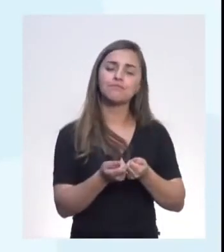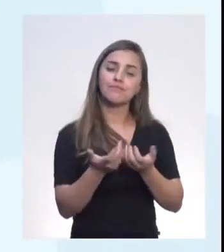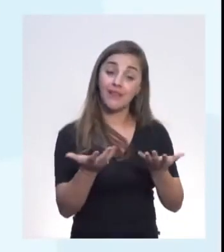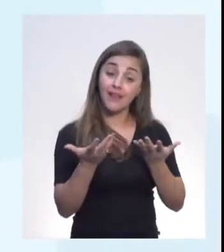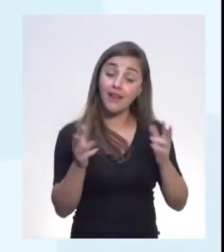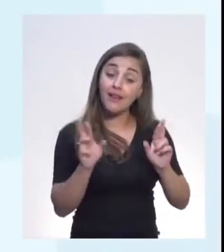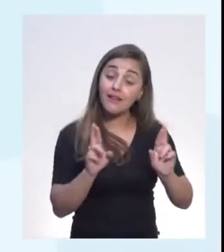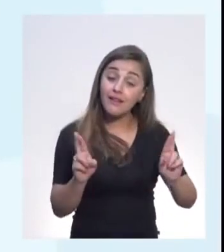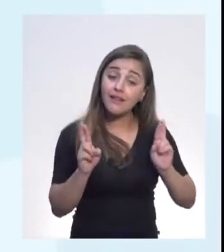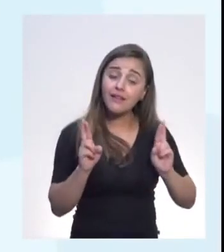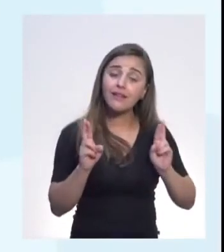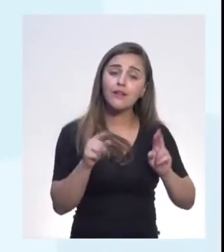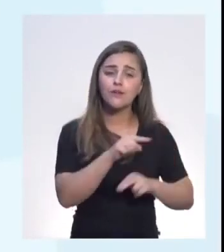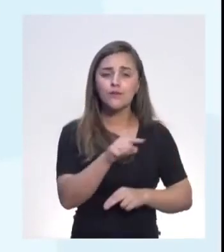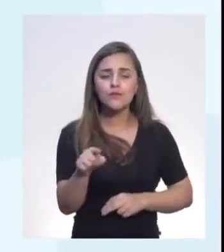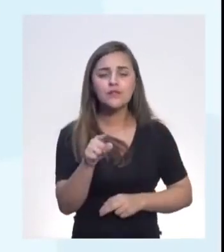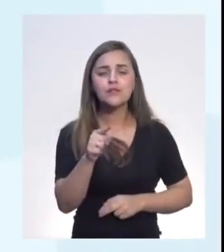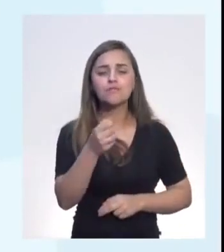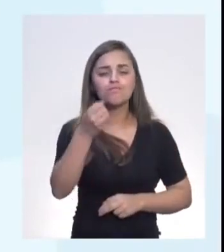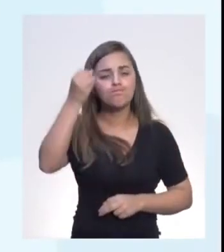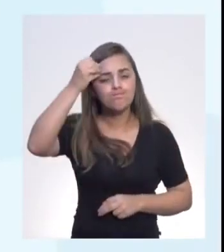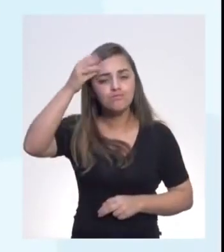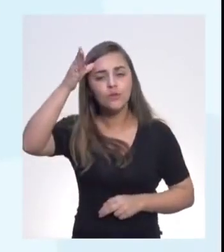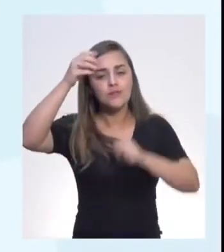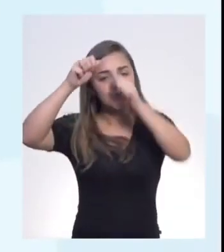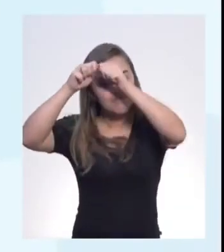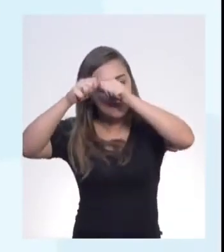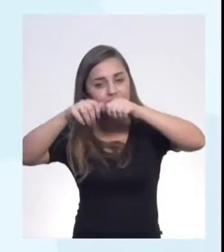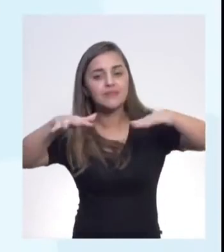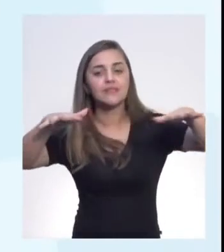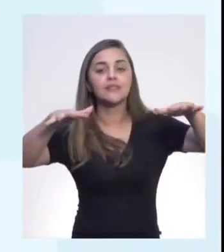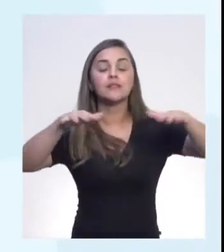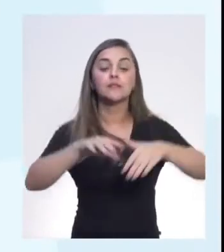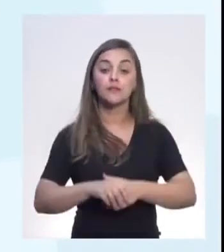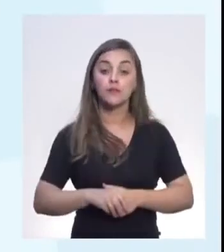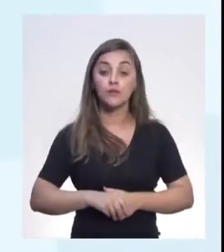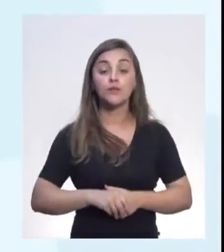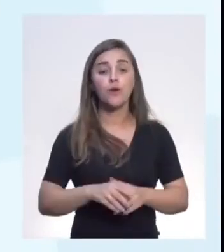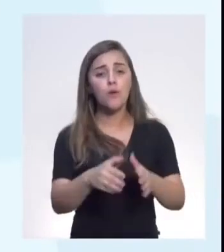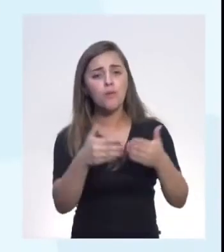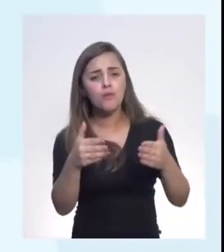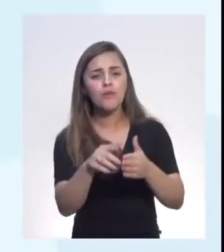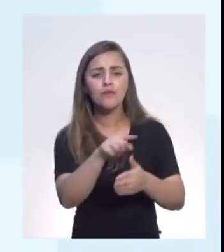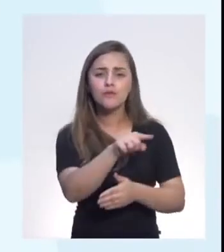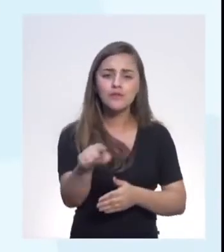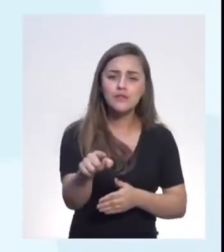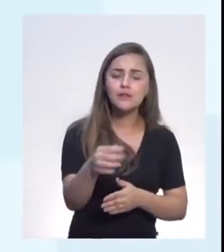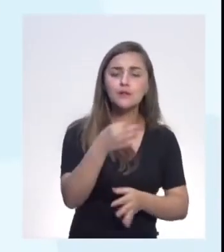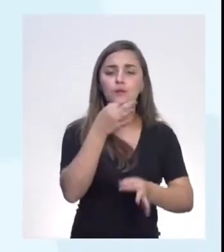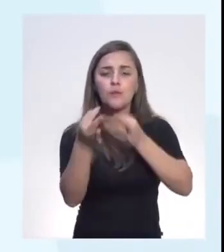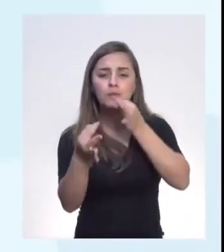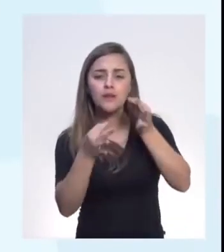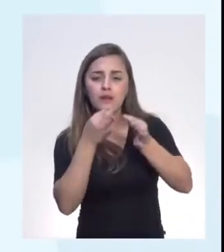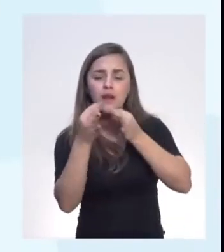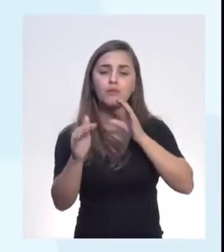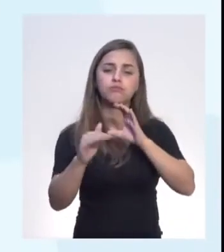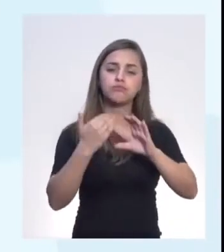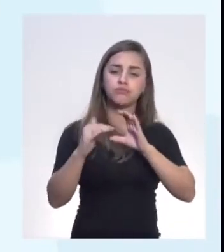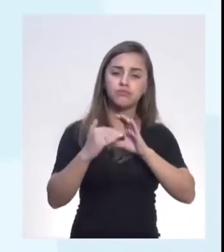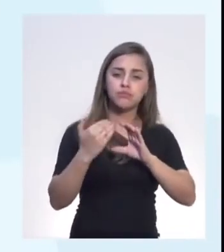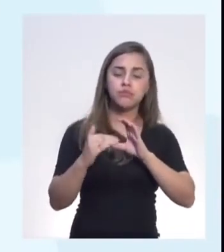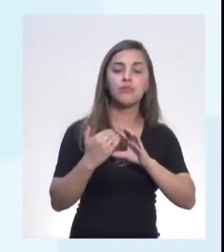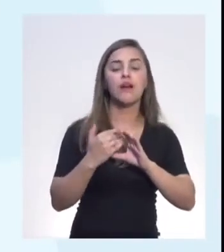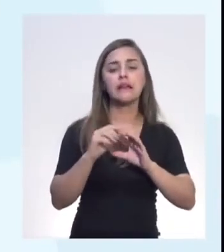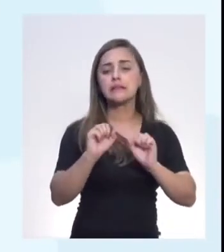vocês tenham esses conhecimentos. Por favor, deem aí a sua opinião sobre a aula, mandem as dúvidas que vocês não conseguiram tirar para a gente